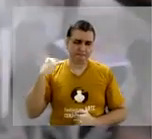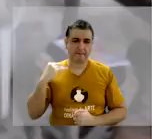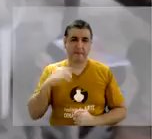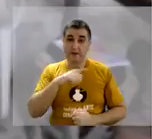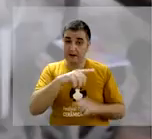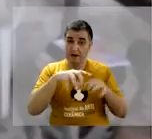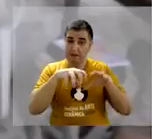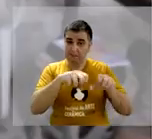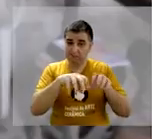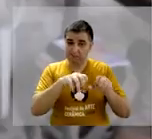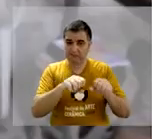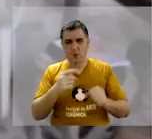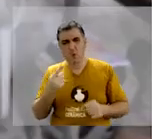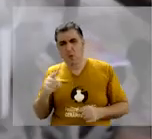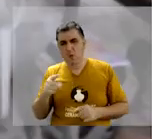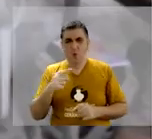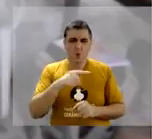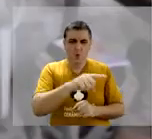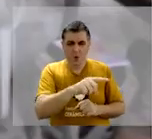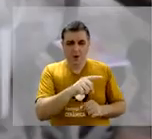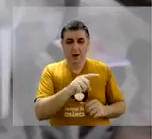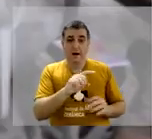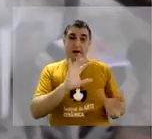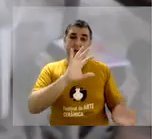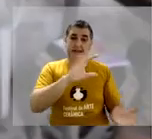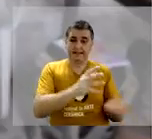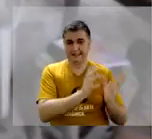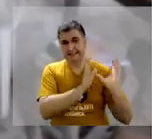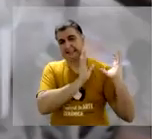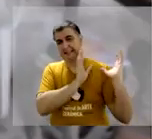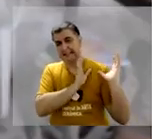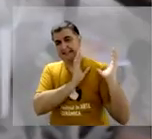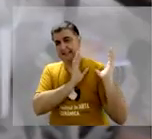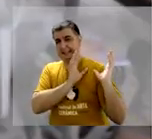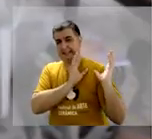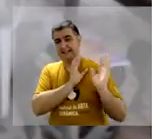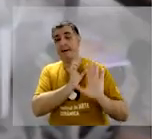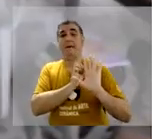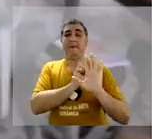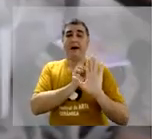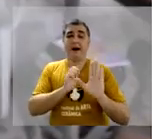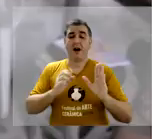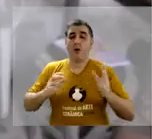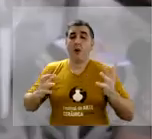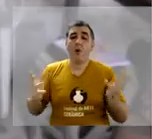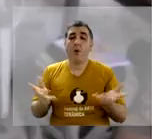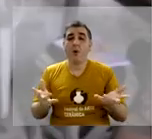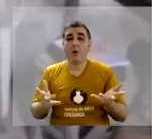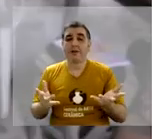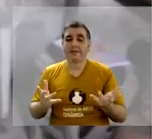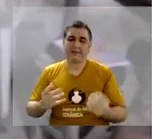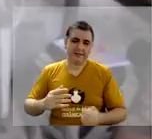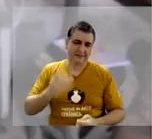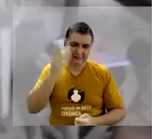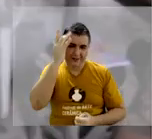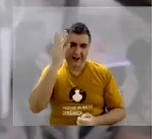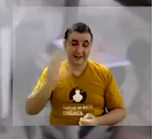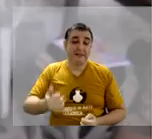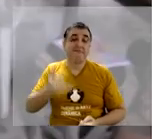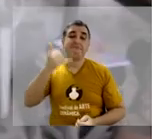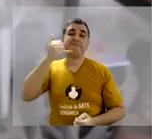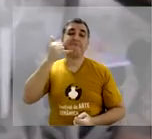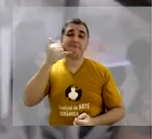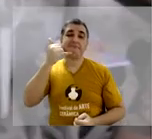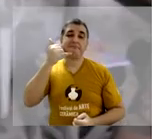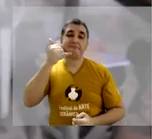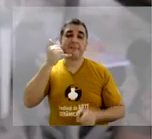buscar o barro. A gente mesmo arrancava, a gente mesmo que trazia. Aí hoje em dia não, hoje em dia você liga lá o